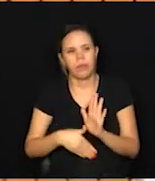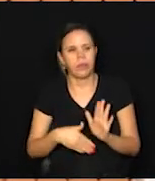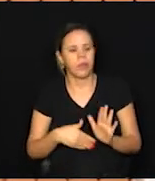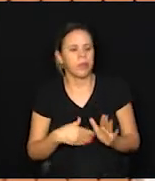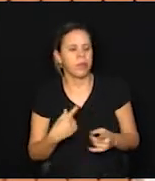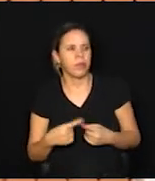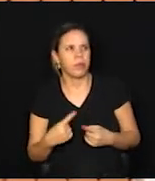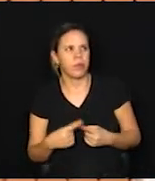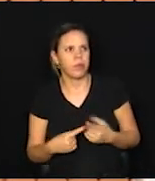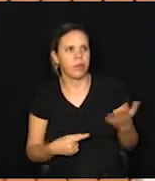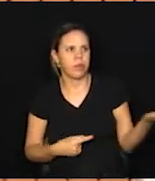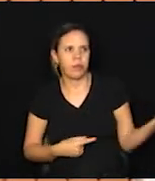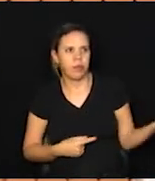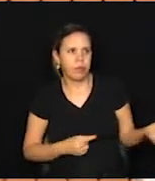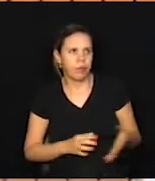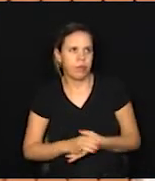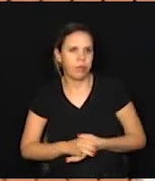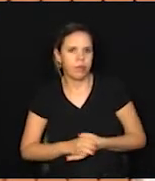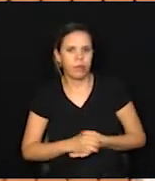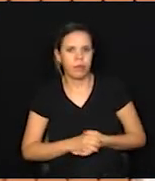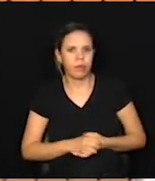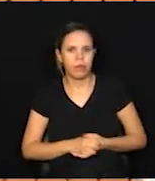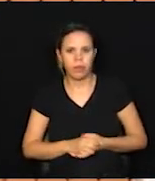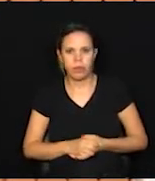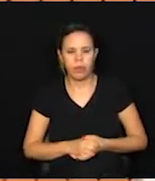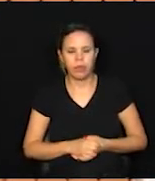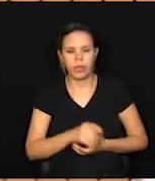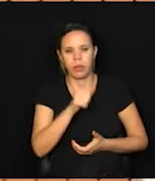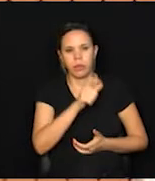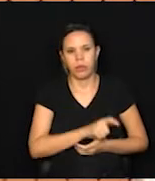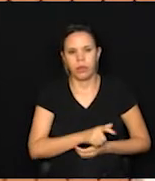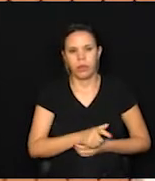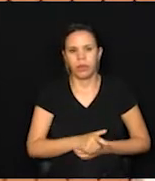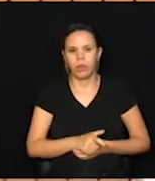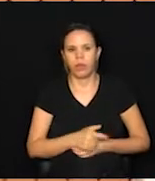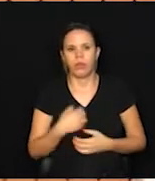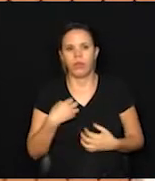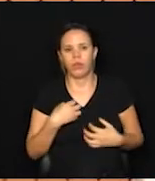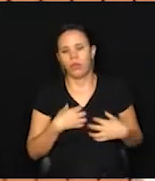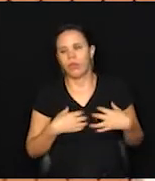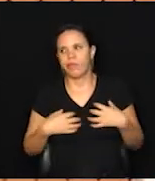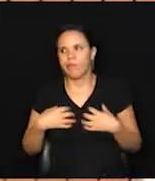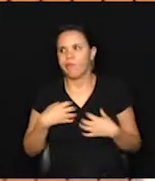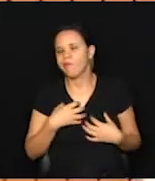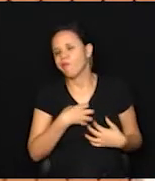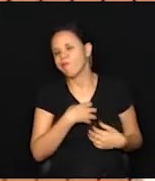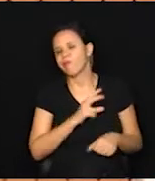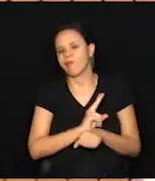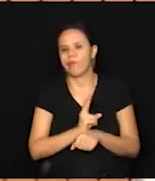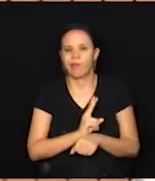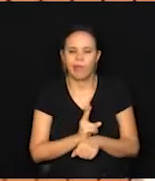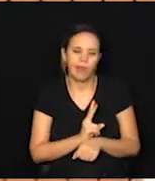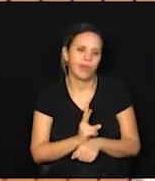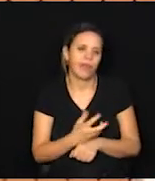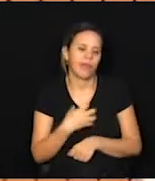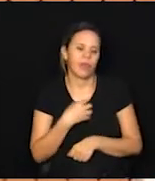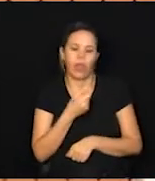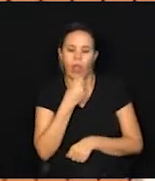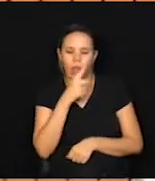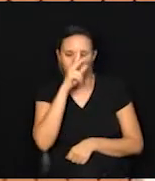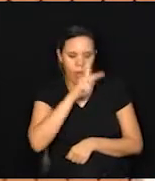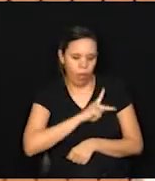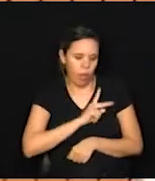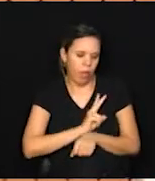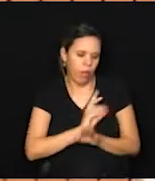porque isso dá para ele a sensação ou a segurança de que ele está medicado,